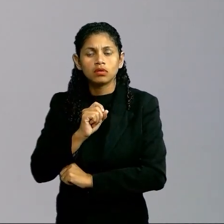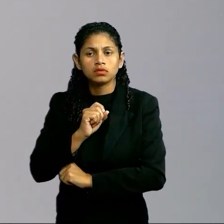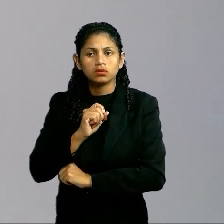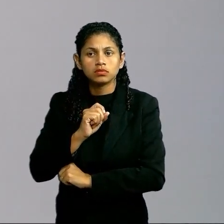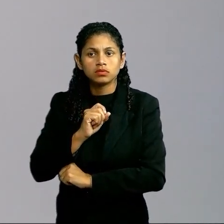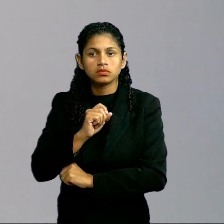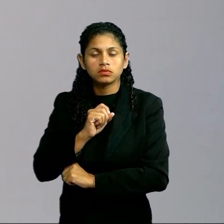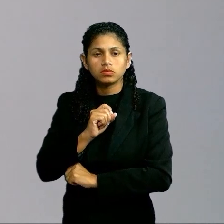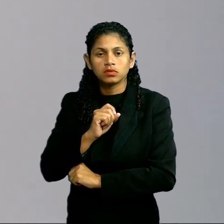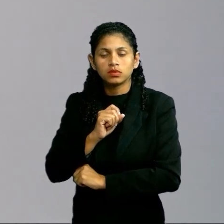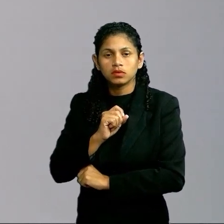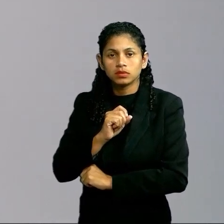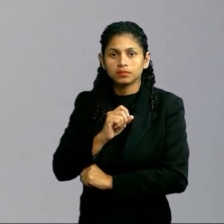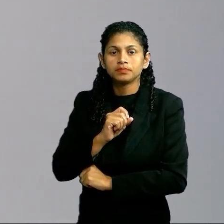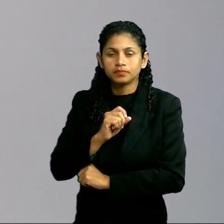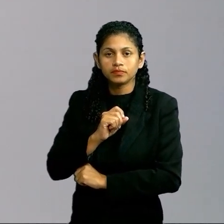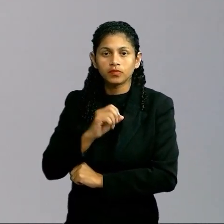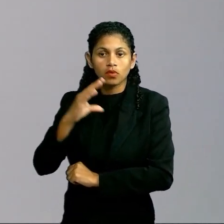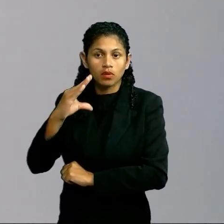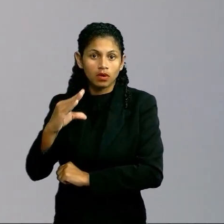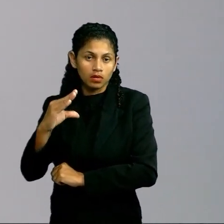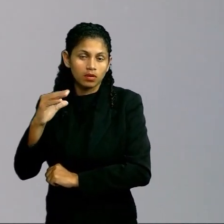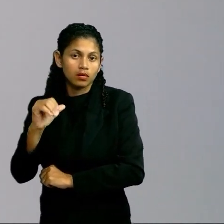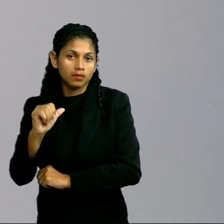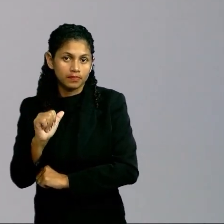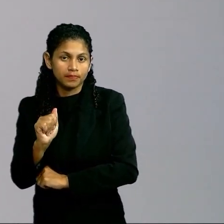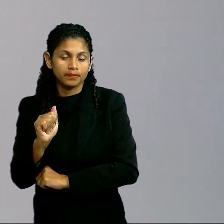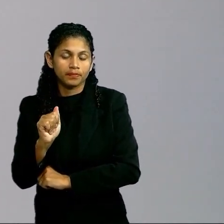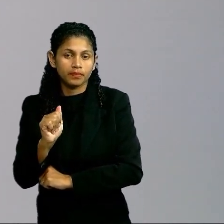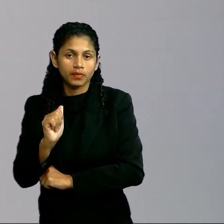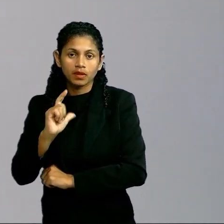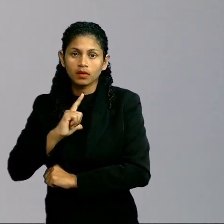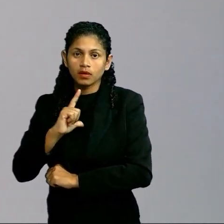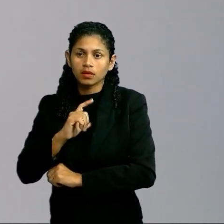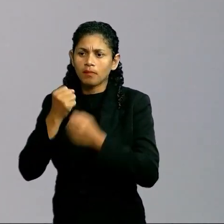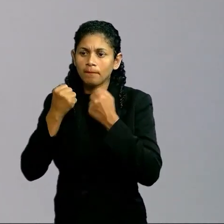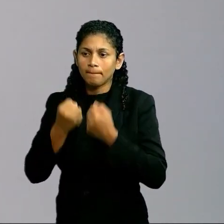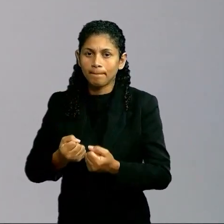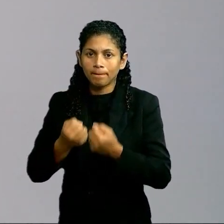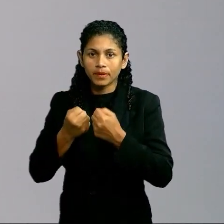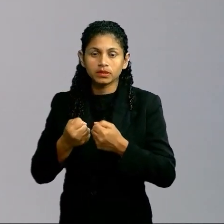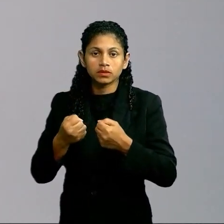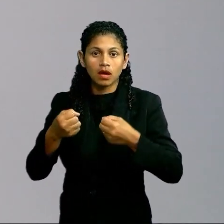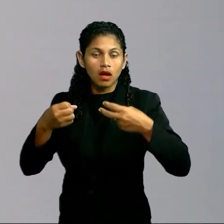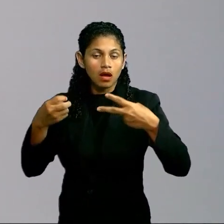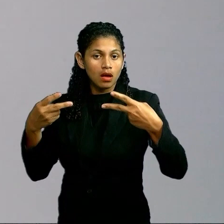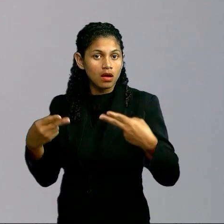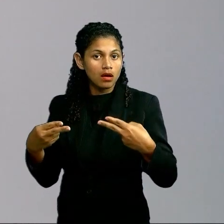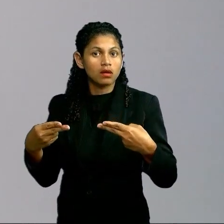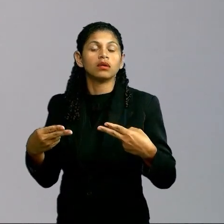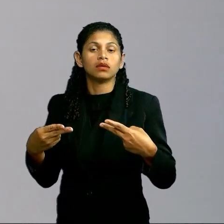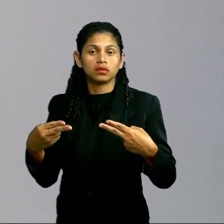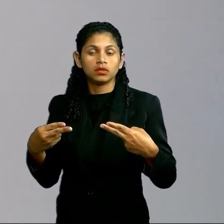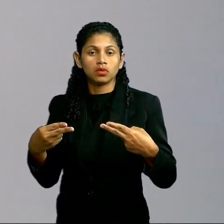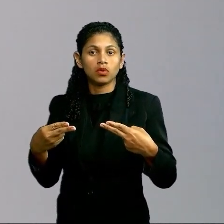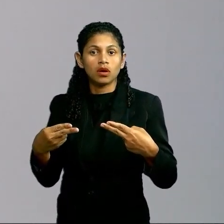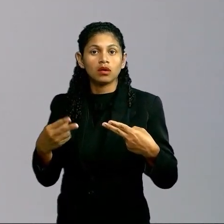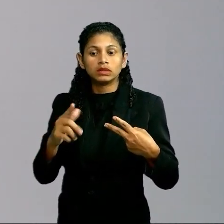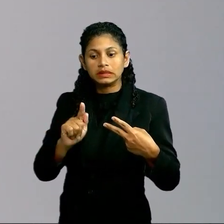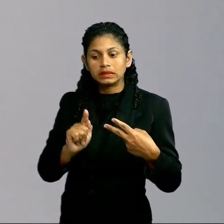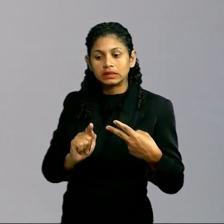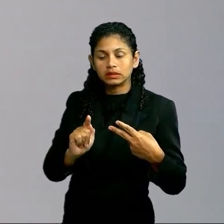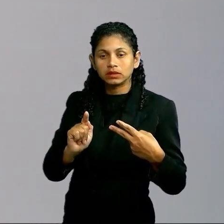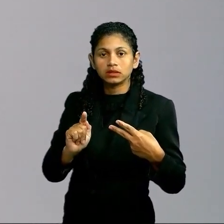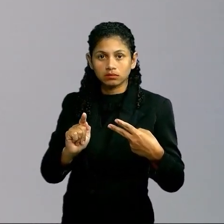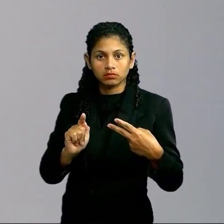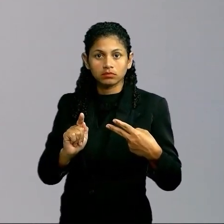vezes 12, porque o átomo de carbono pesa 12 unidades de massa atômica, ele vai pesar a mesma correspondência em gramas. Não é assim. É em unidade